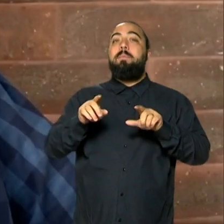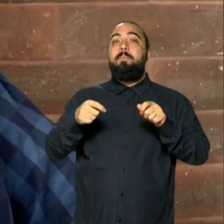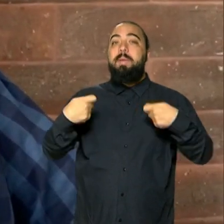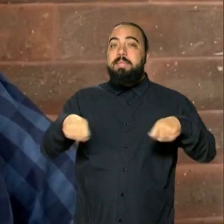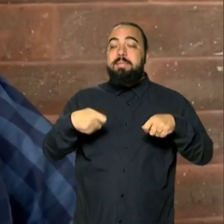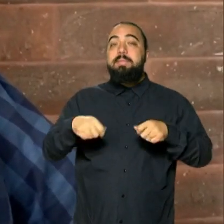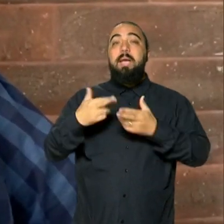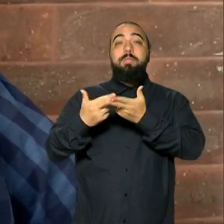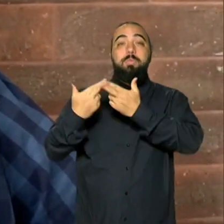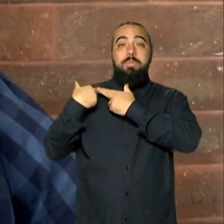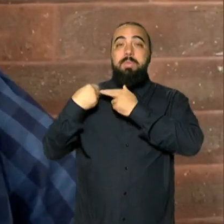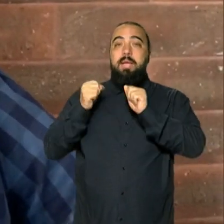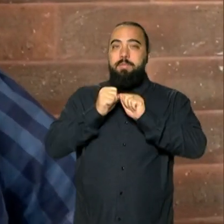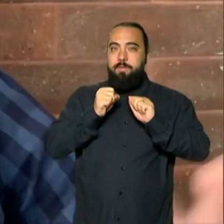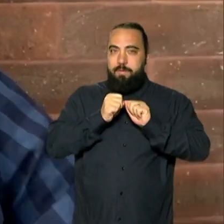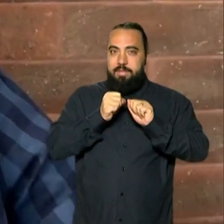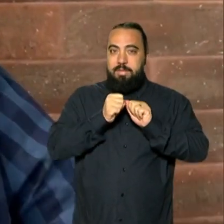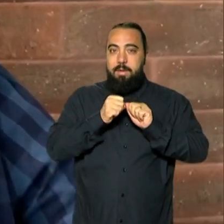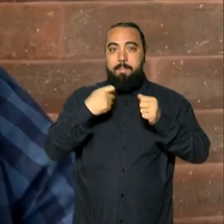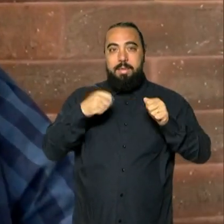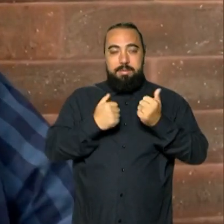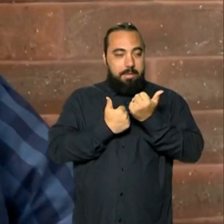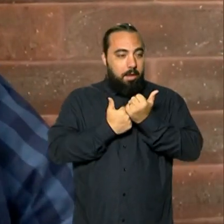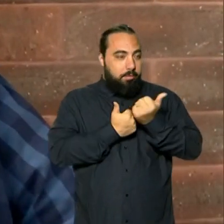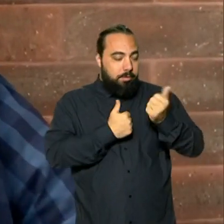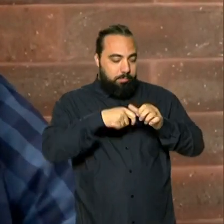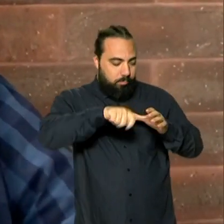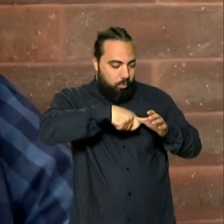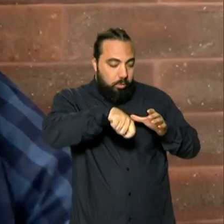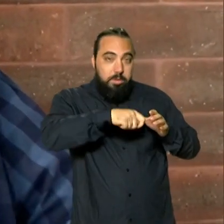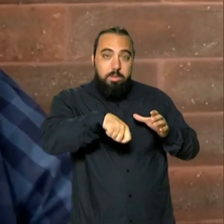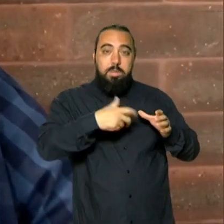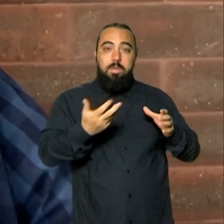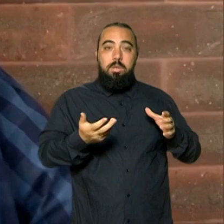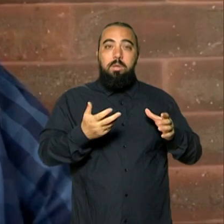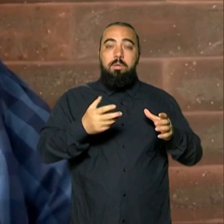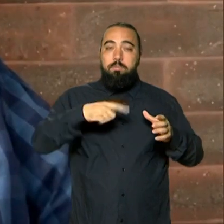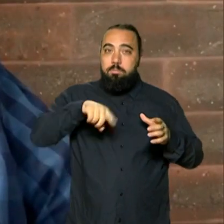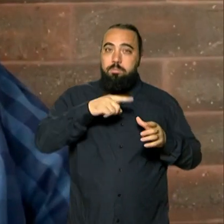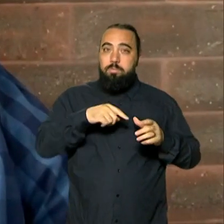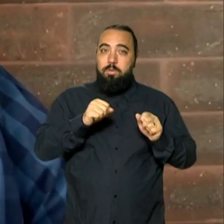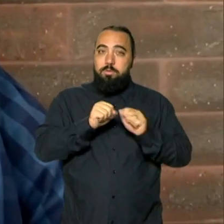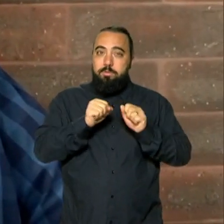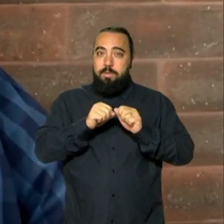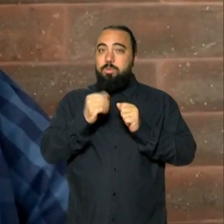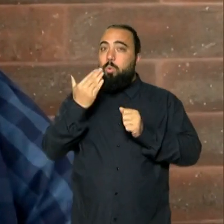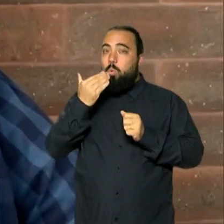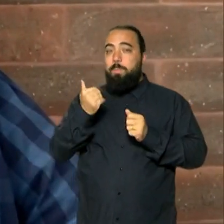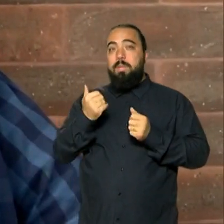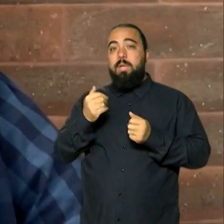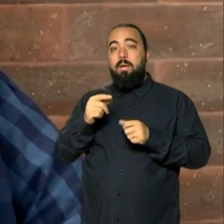feitas. Então, você precisa ser auxiliar do cozinheiro, né, que é o que a gente chama de rancheiro. Você